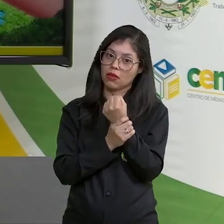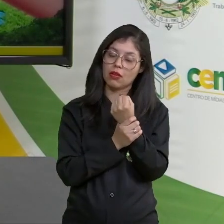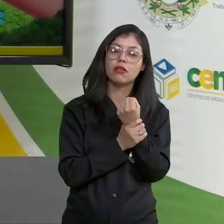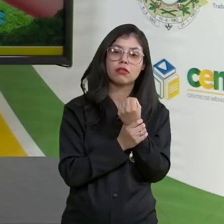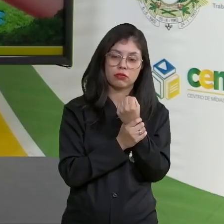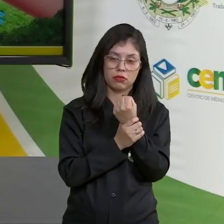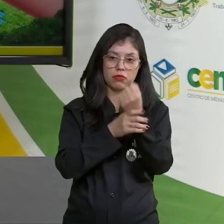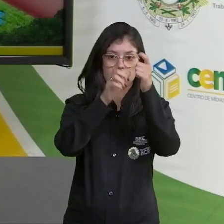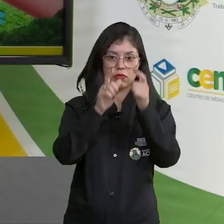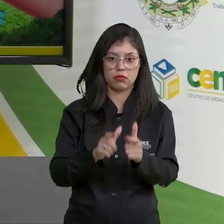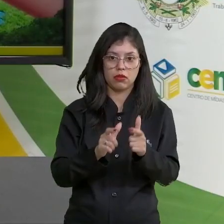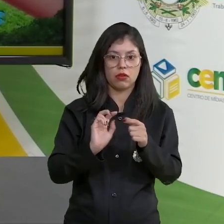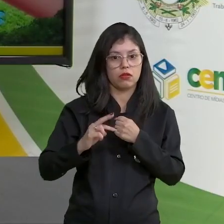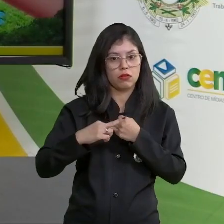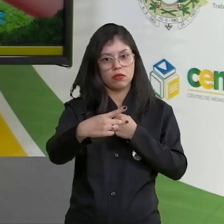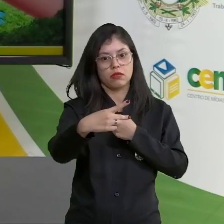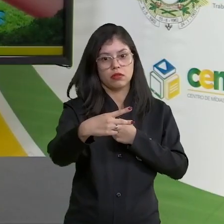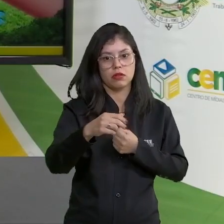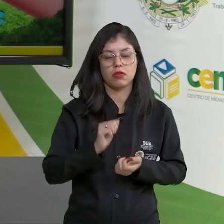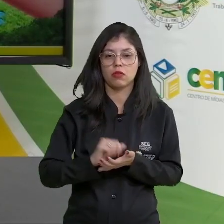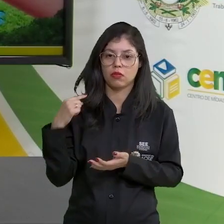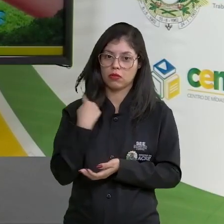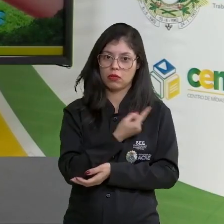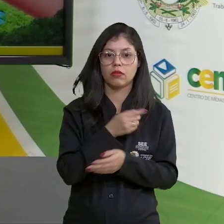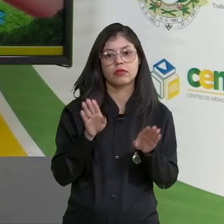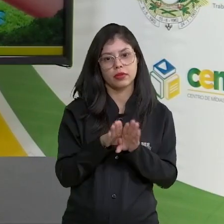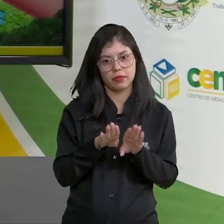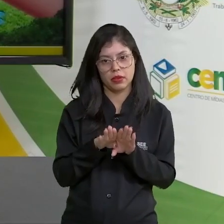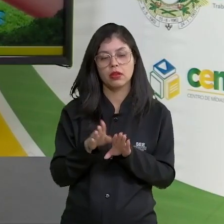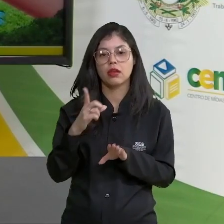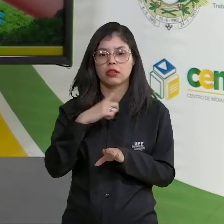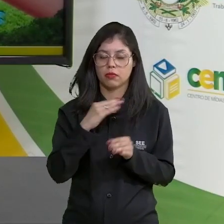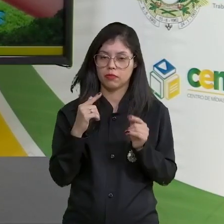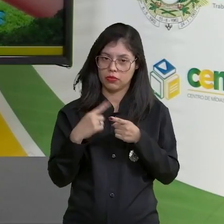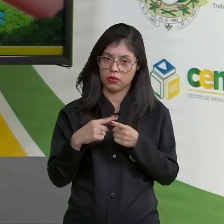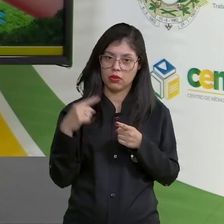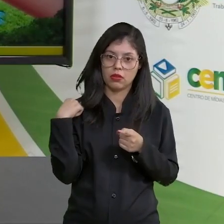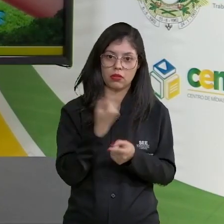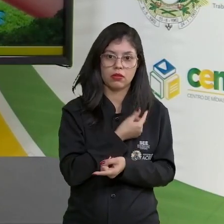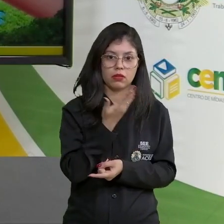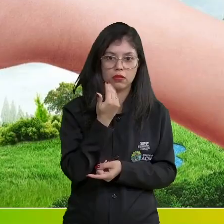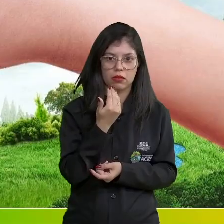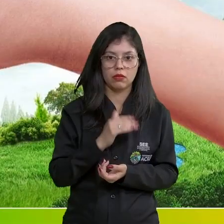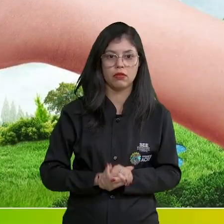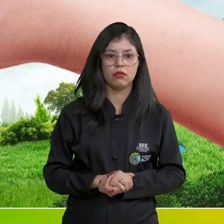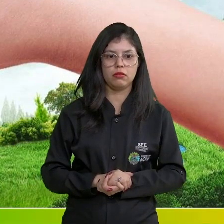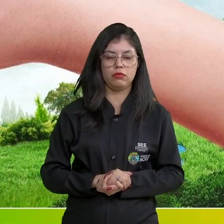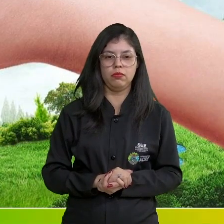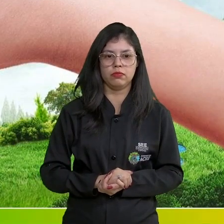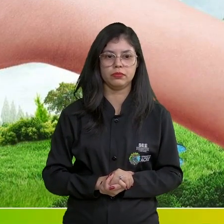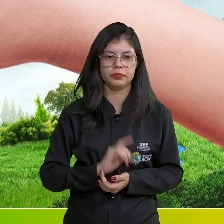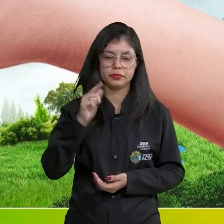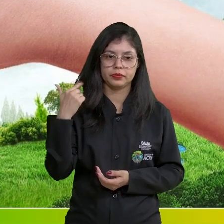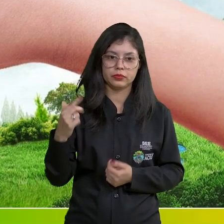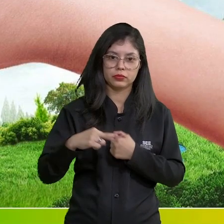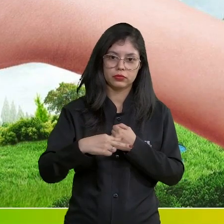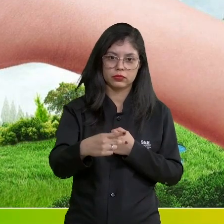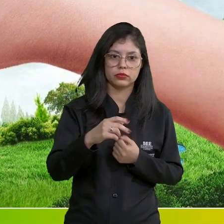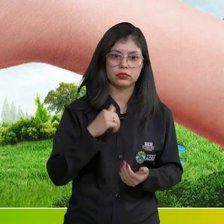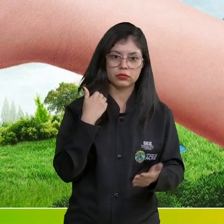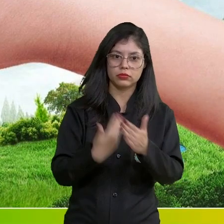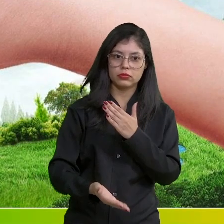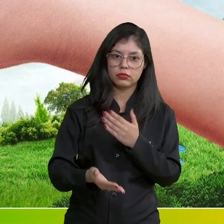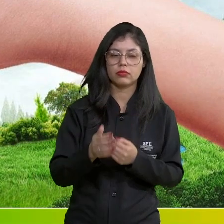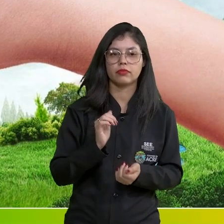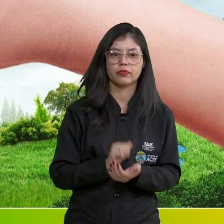alimentar. Consequentemente, vai afetar nós também, até porque a gente precisa de alimentos, tá? Outra consequência, perda